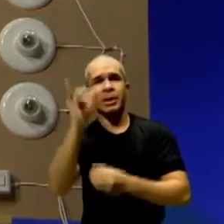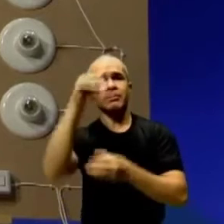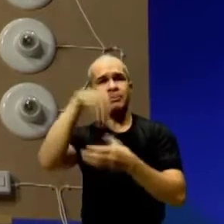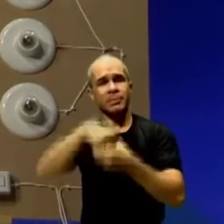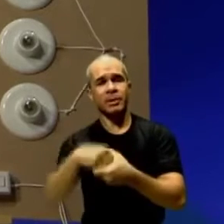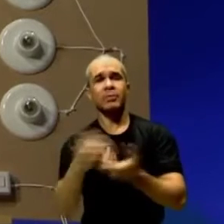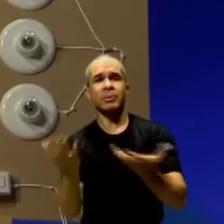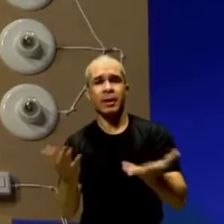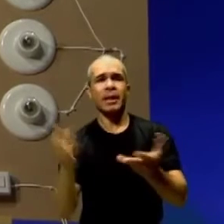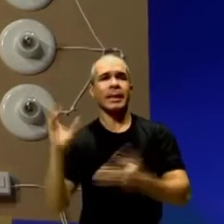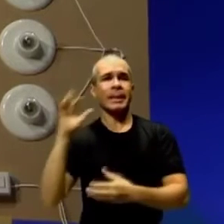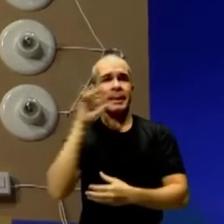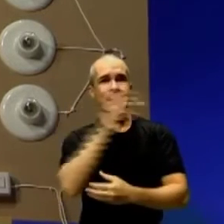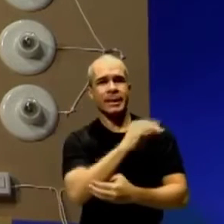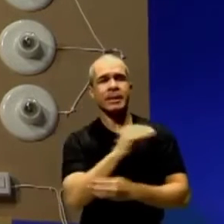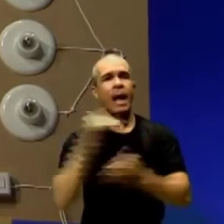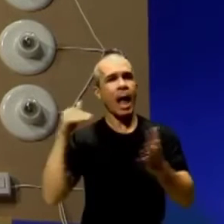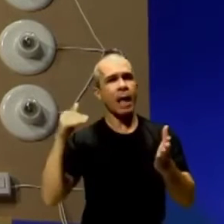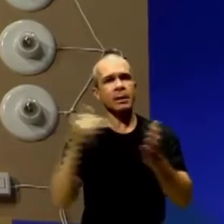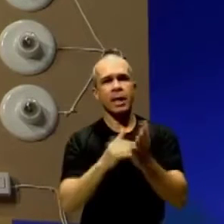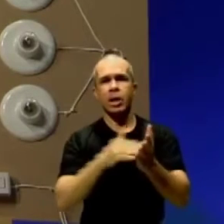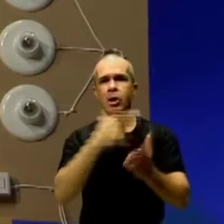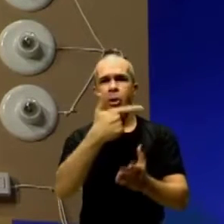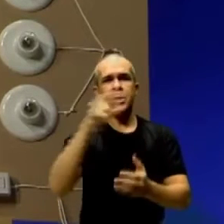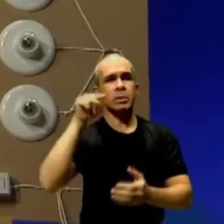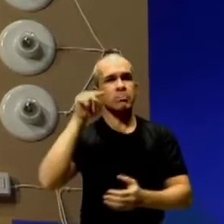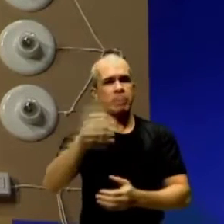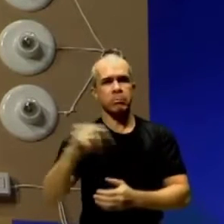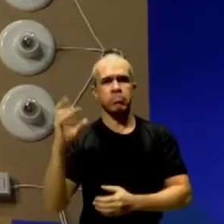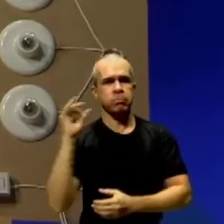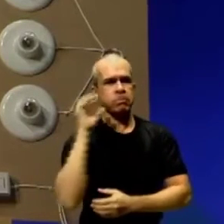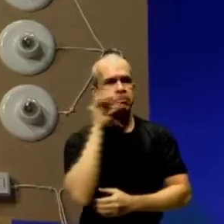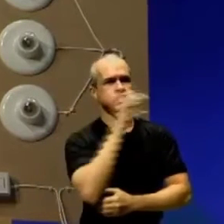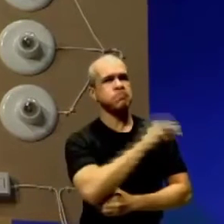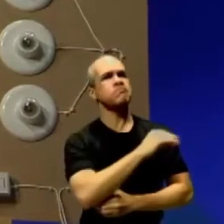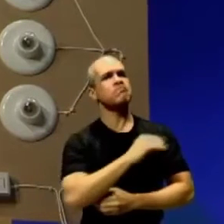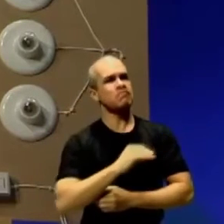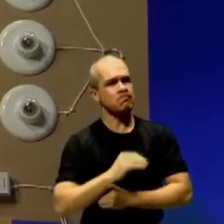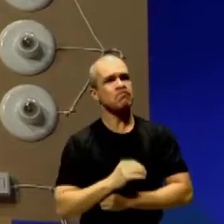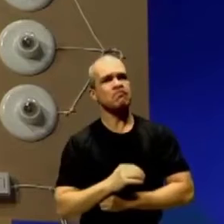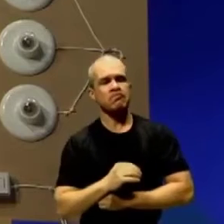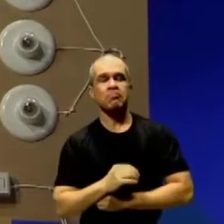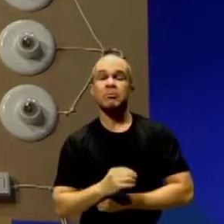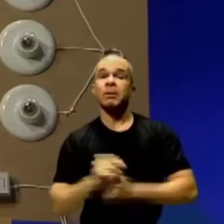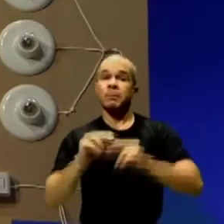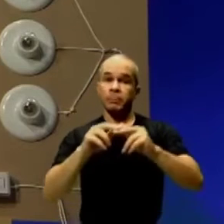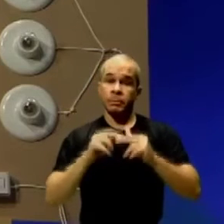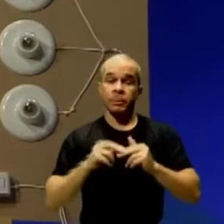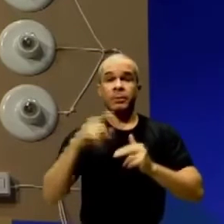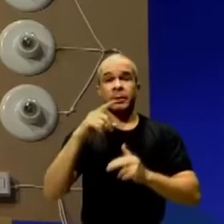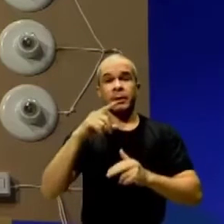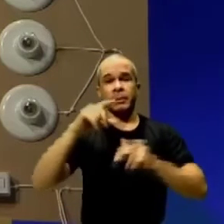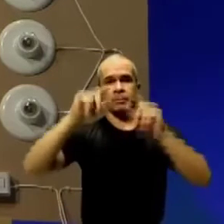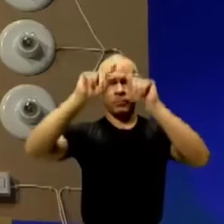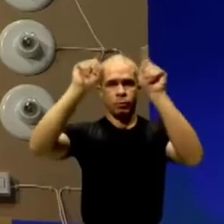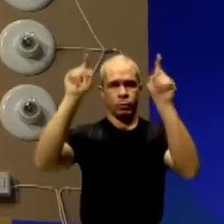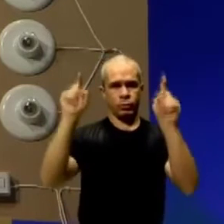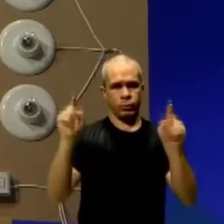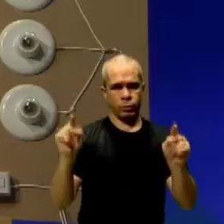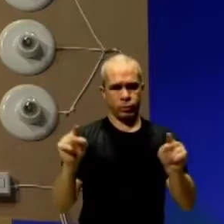utilizada para aquecimento. Ela chega até 2.000 graus Celsius. E aí você tem aqui o seguinte, se você tiver com o seu